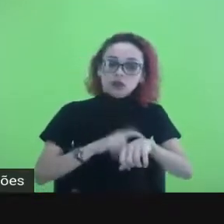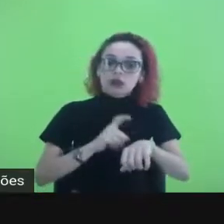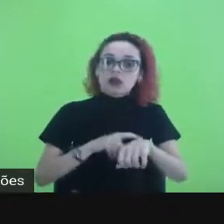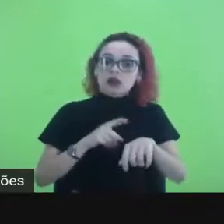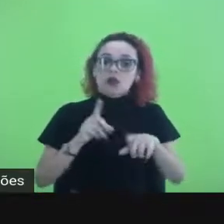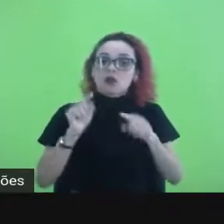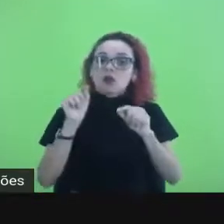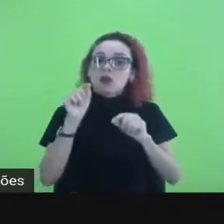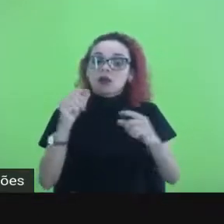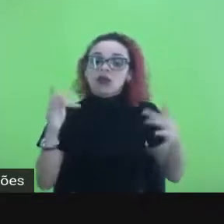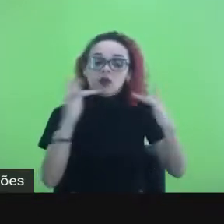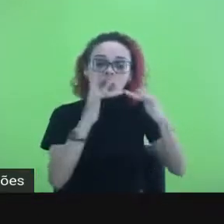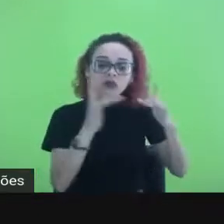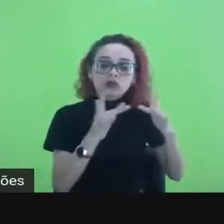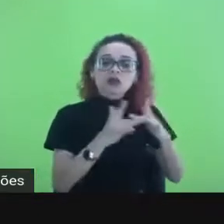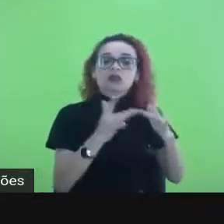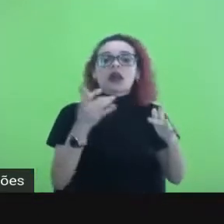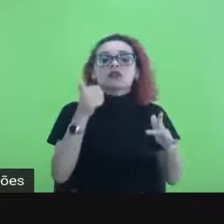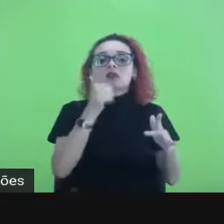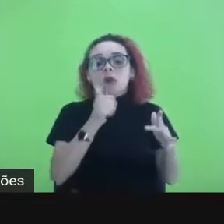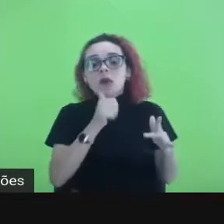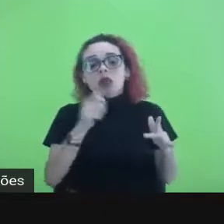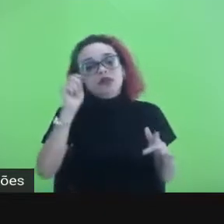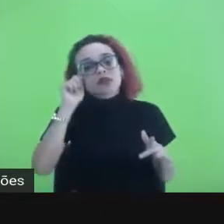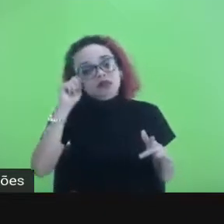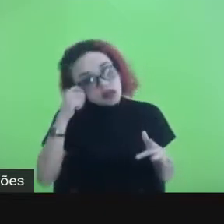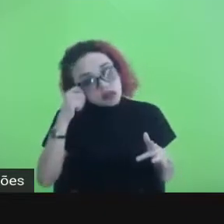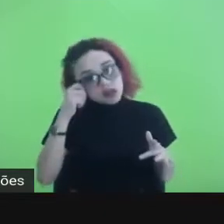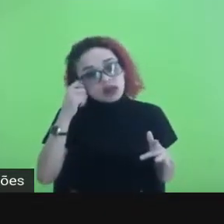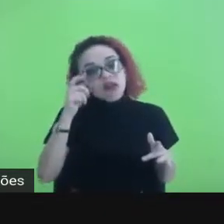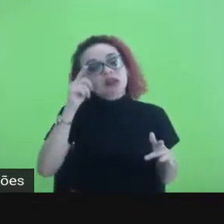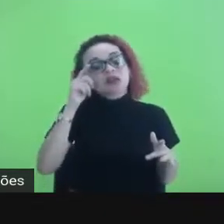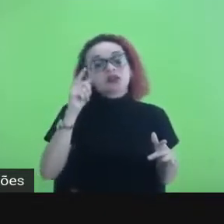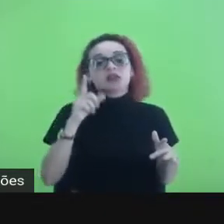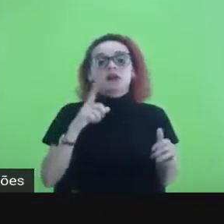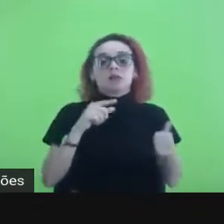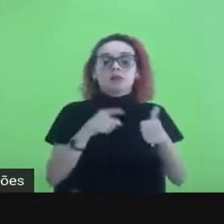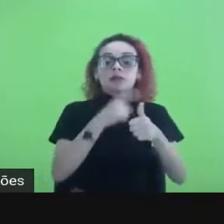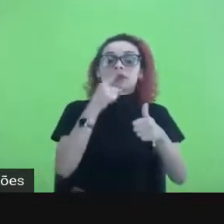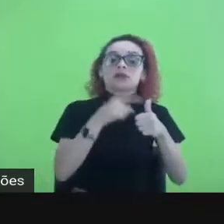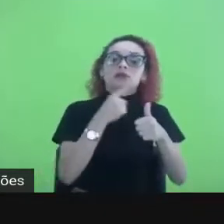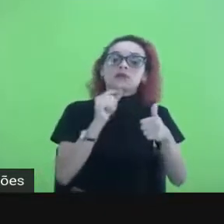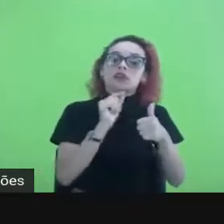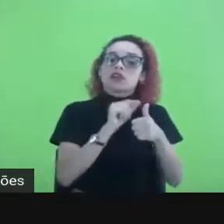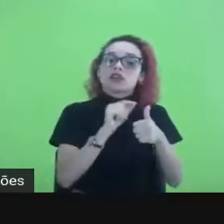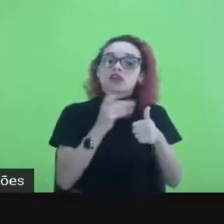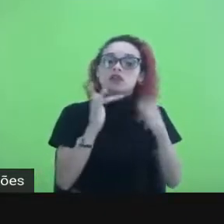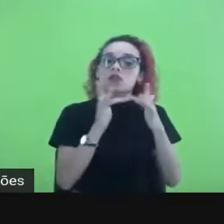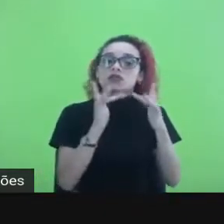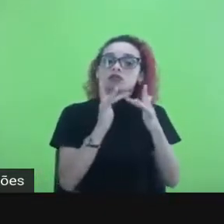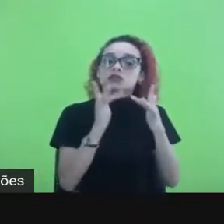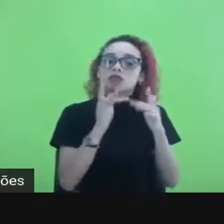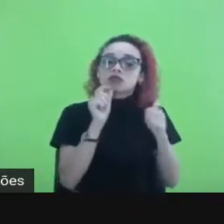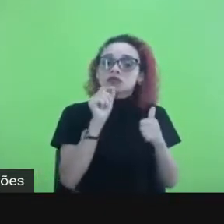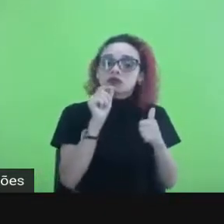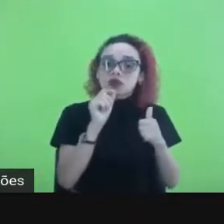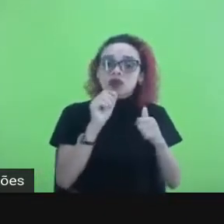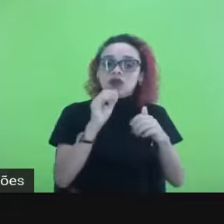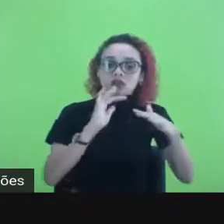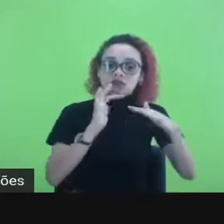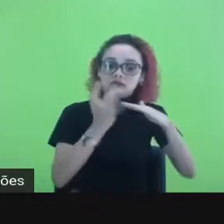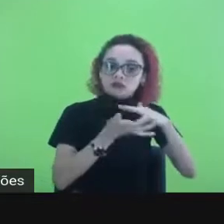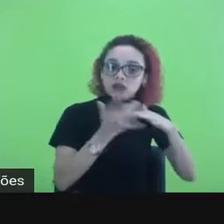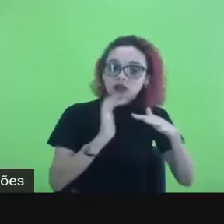de arquitetas negras, né, que eu tive contato primeiramente através de um grupo numa rede social,